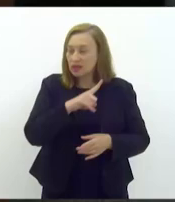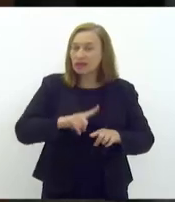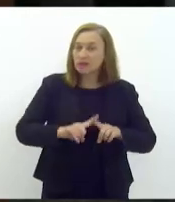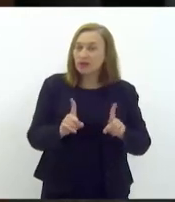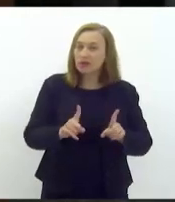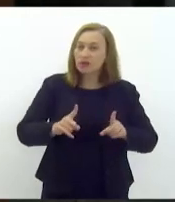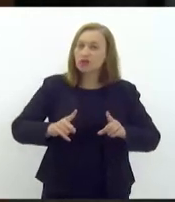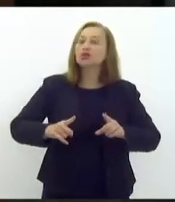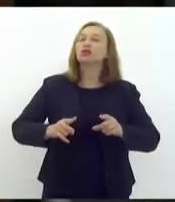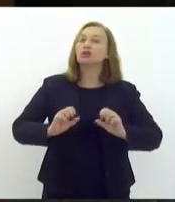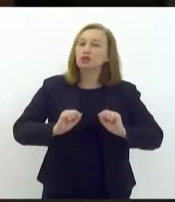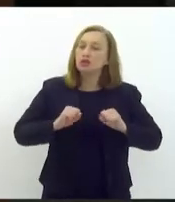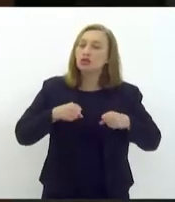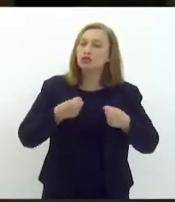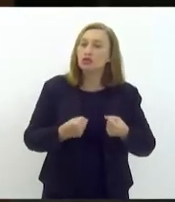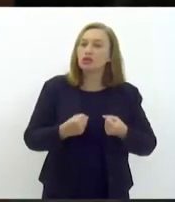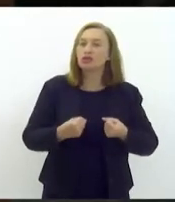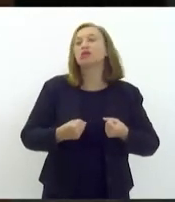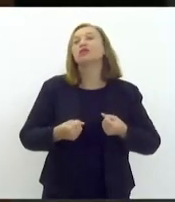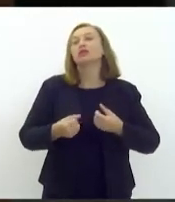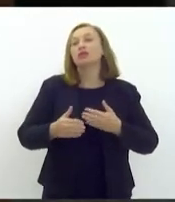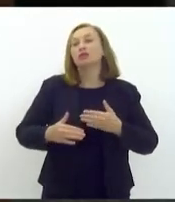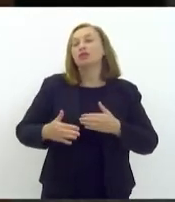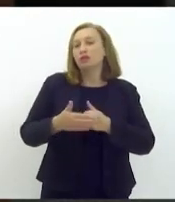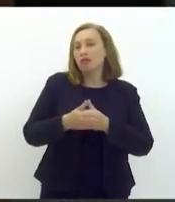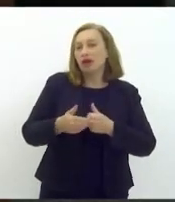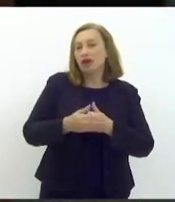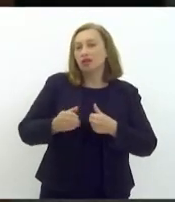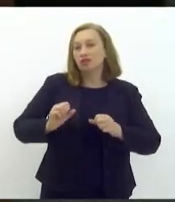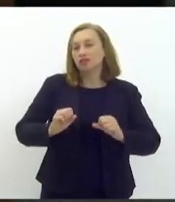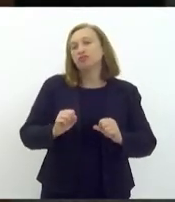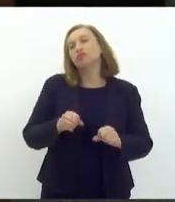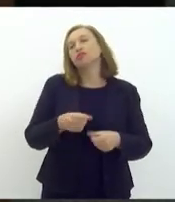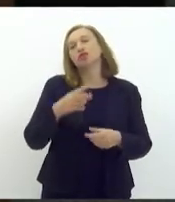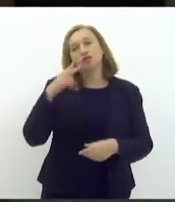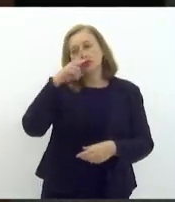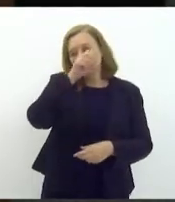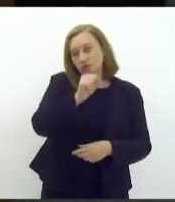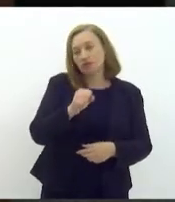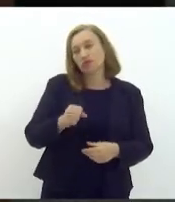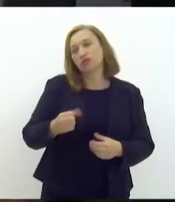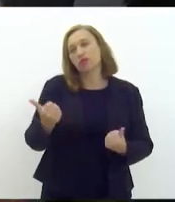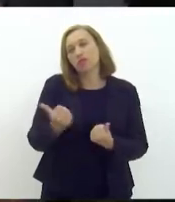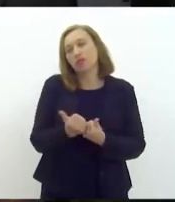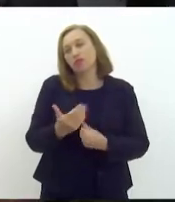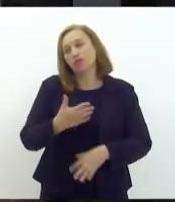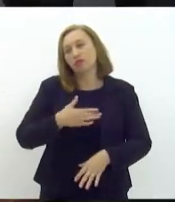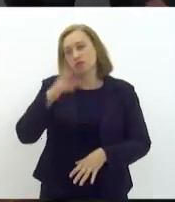a universidade com tanta educação e perseverança conte sempre comigo Obrigada presidente